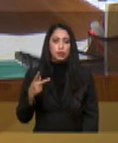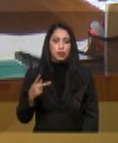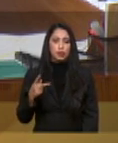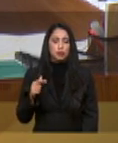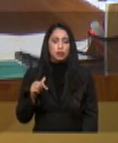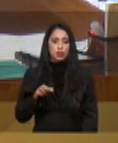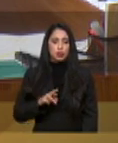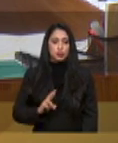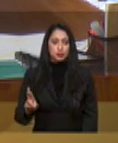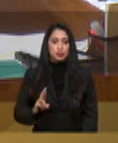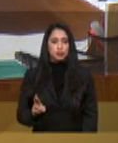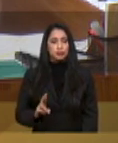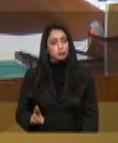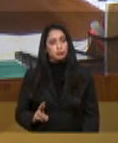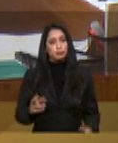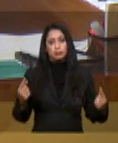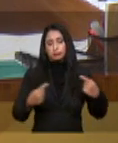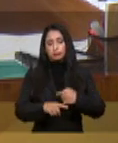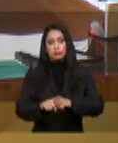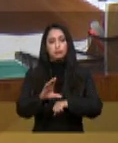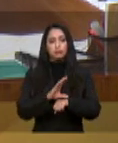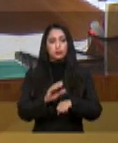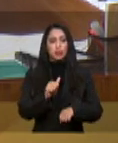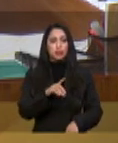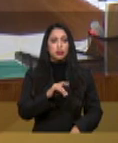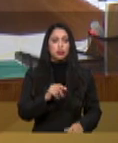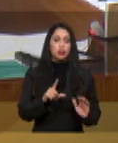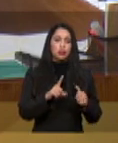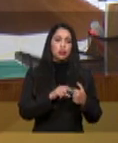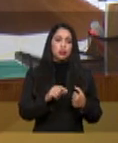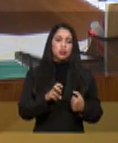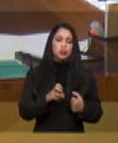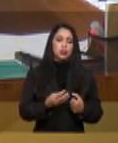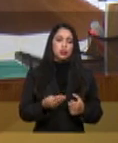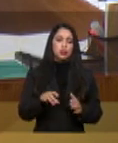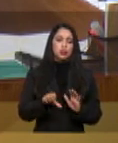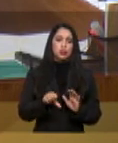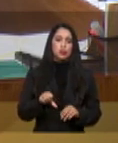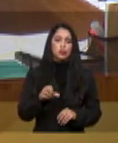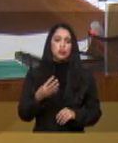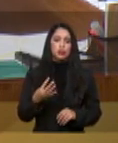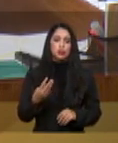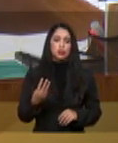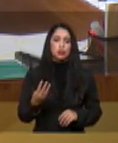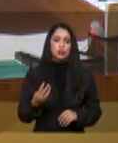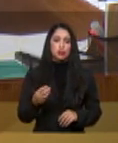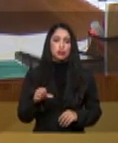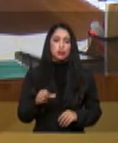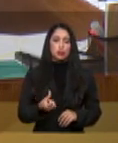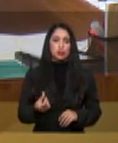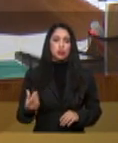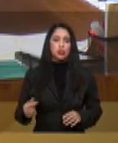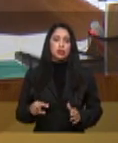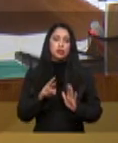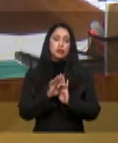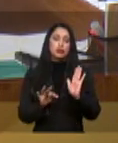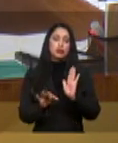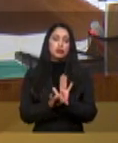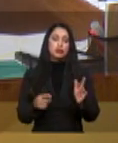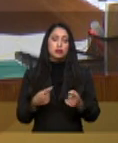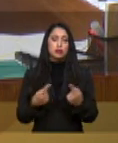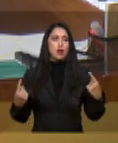visava a declaração de inconstitucionalidade do artigo 83 da Lei 9.430, de 96, em sua redação originária, ao argumento